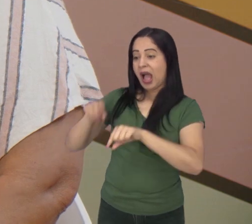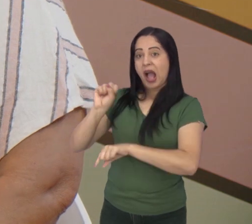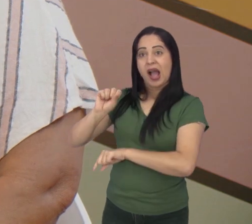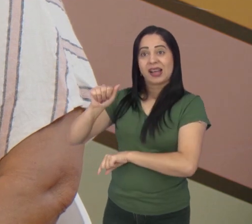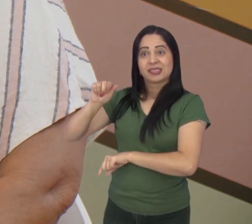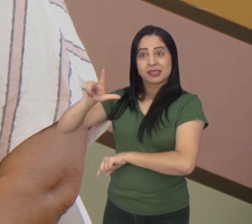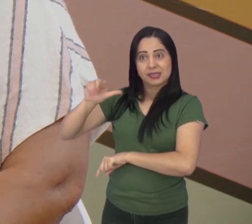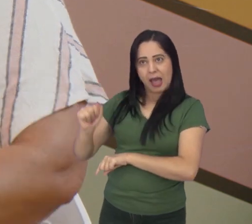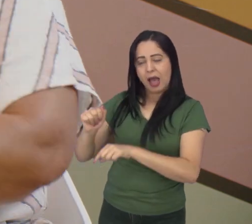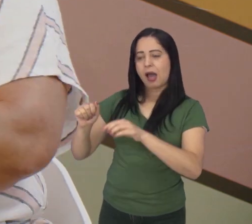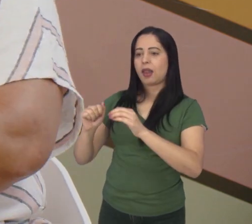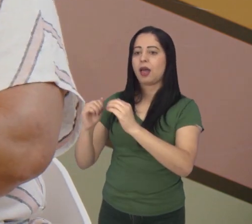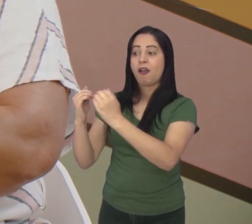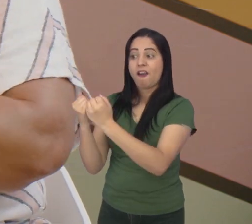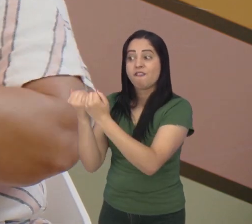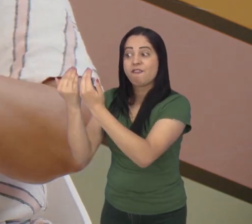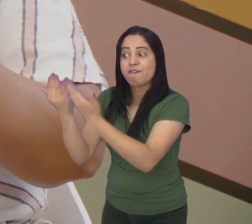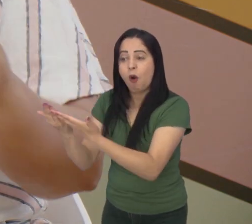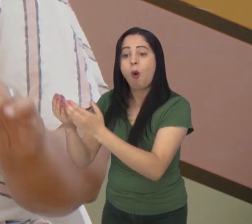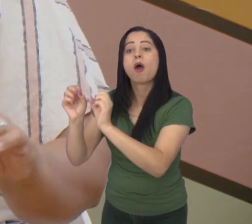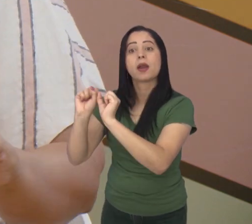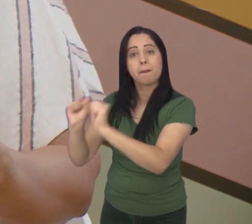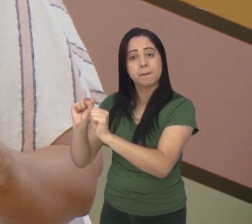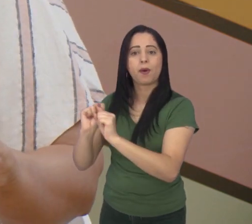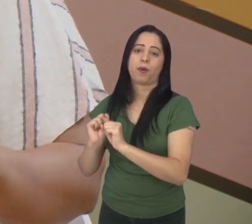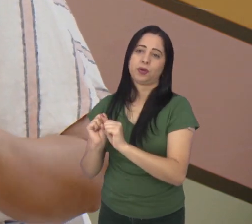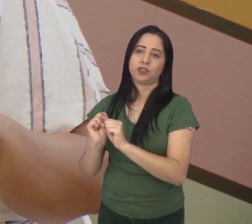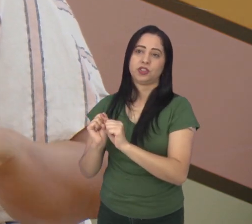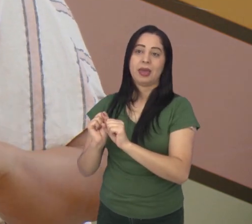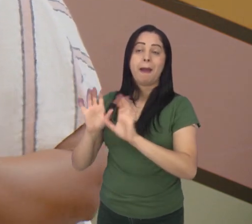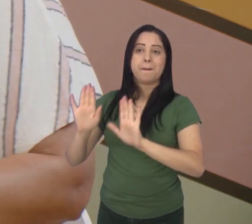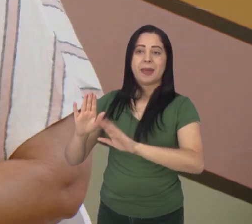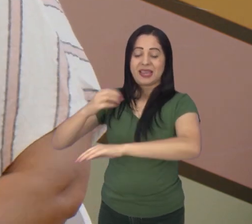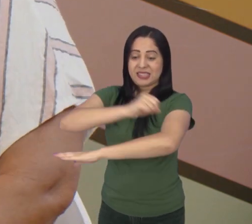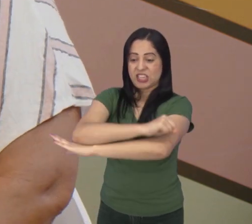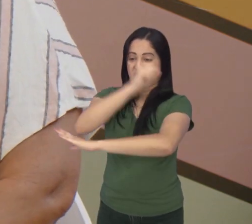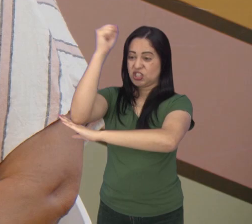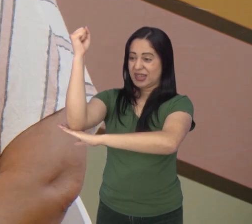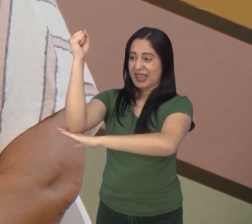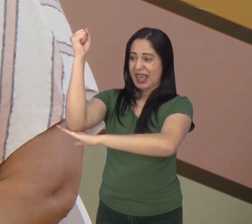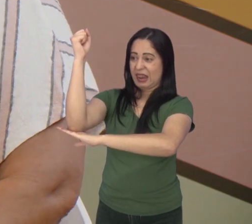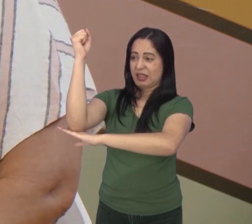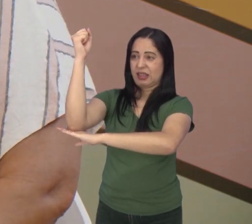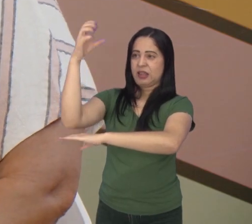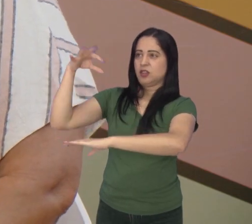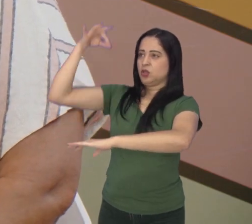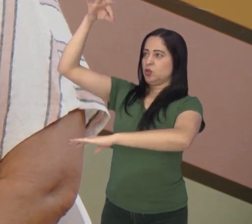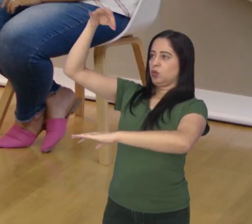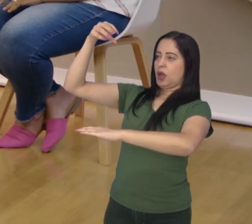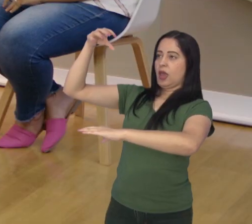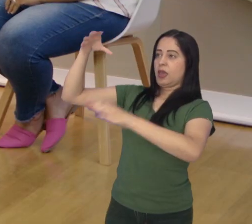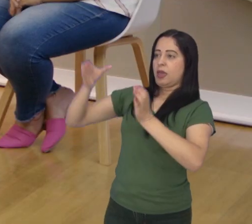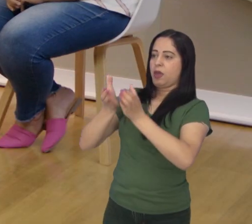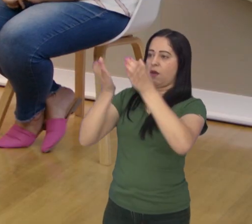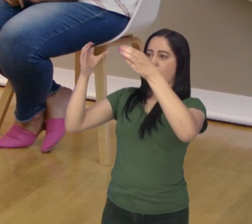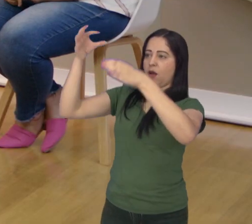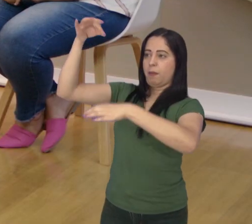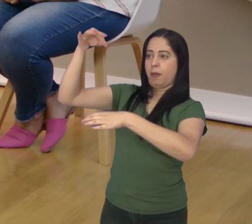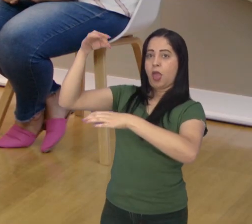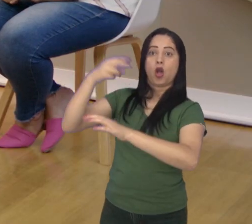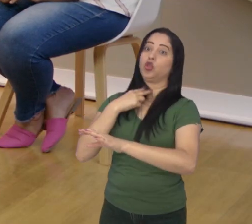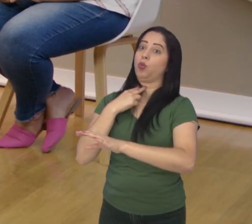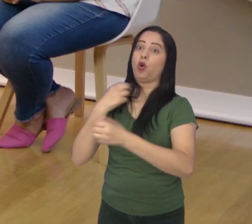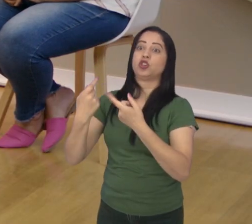preciso tomar cuidado só para não estar muito próximo de janela, muito clara, né? Mas o Meia ideal, luz, ela gosta de meia luz.